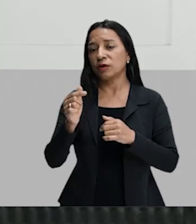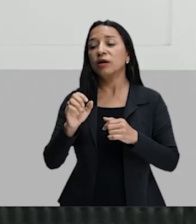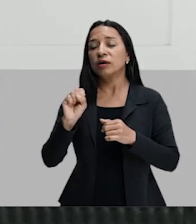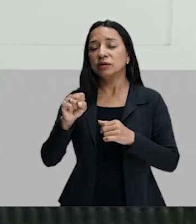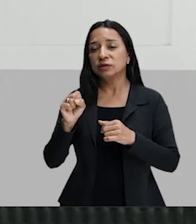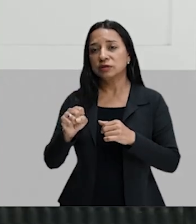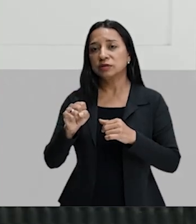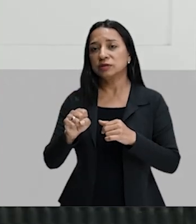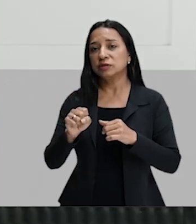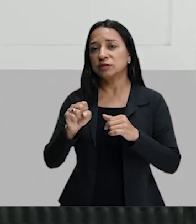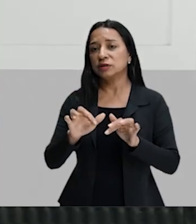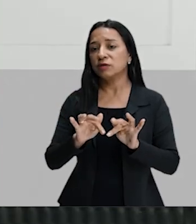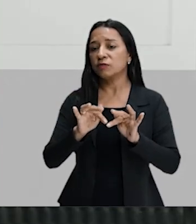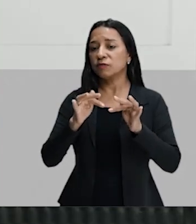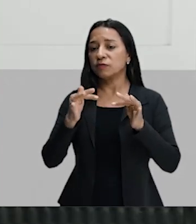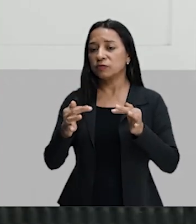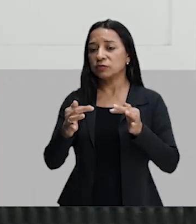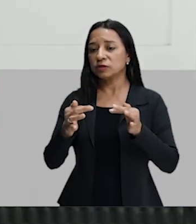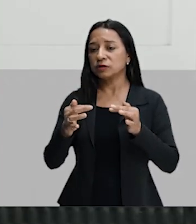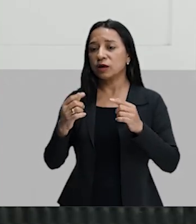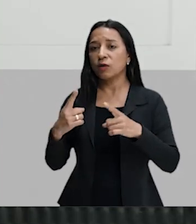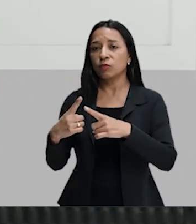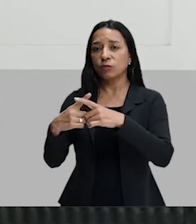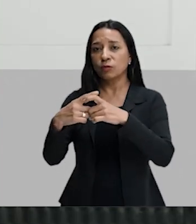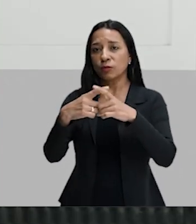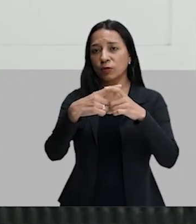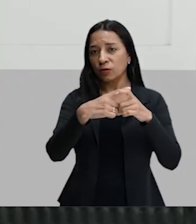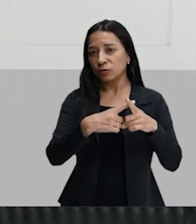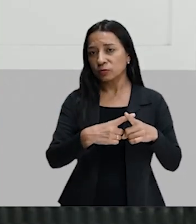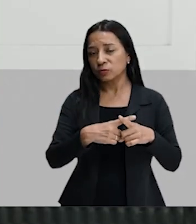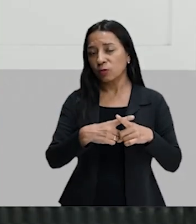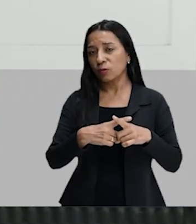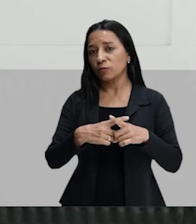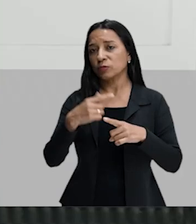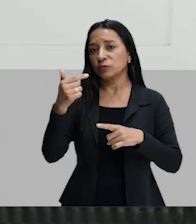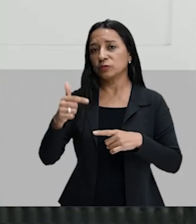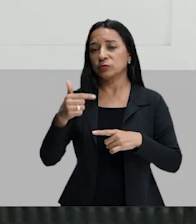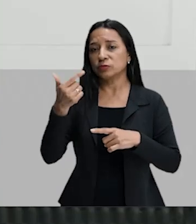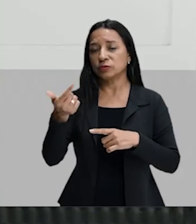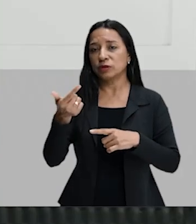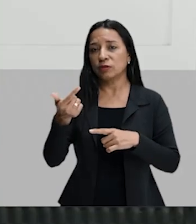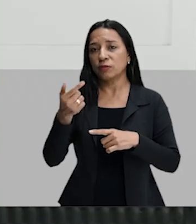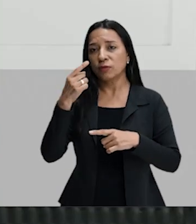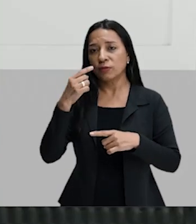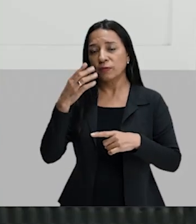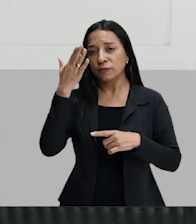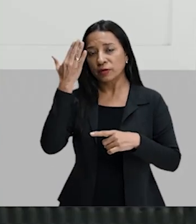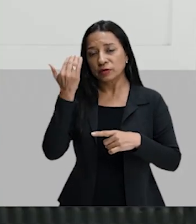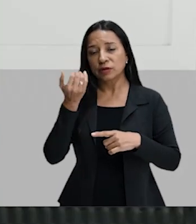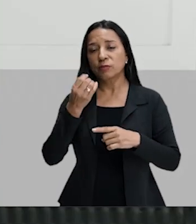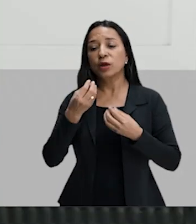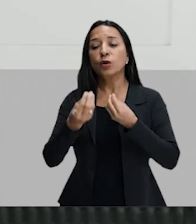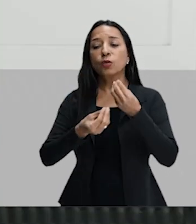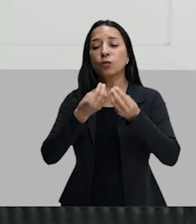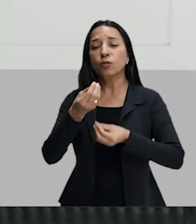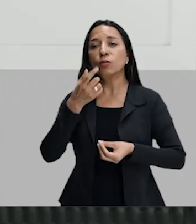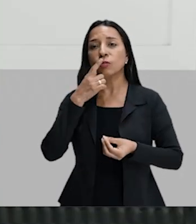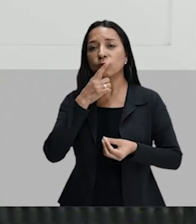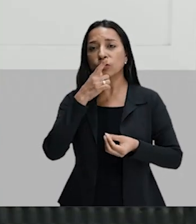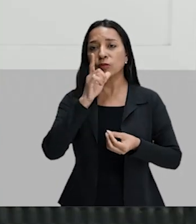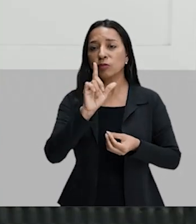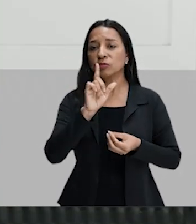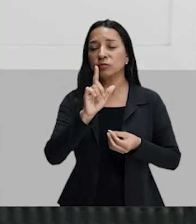tem grau é polinômio. Certo? Então, a gente vai ver como é que eu consigo